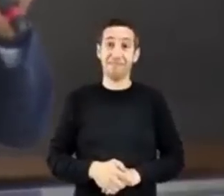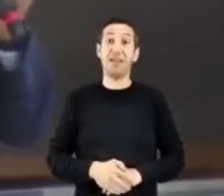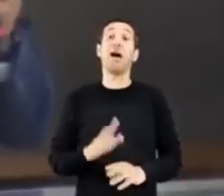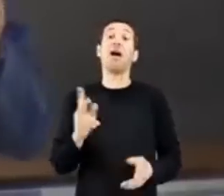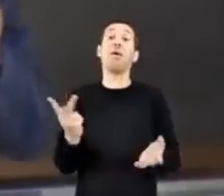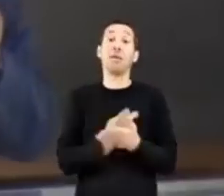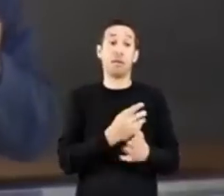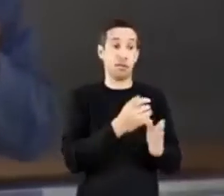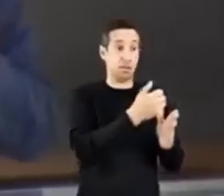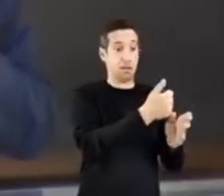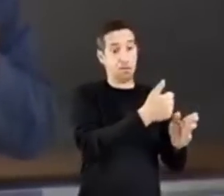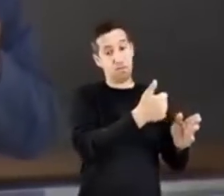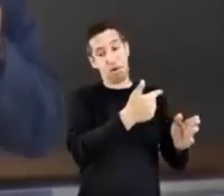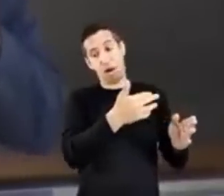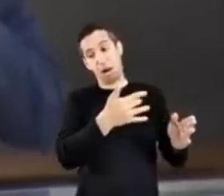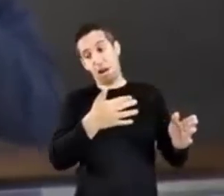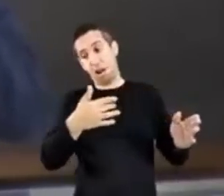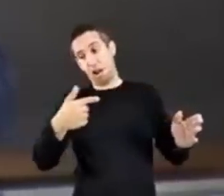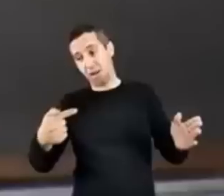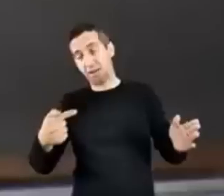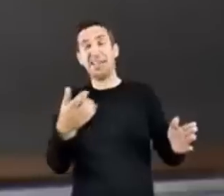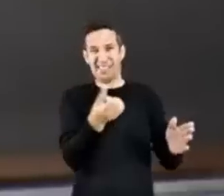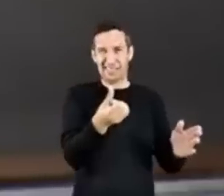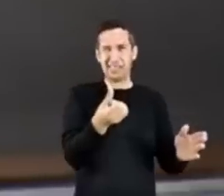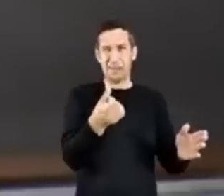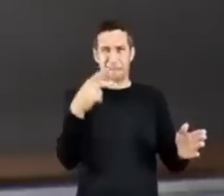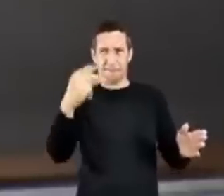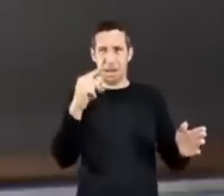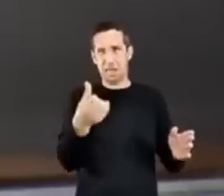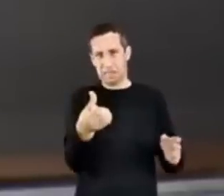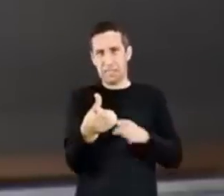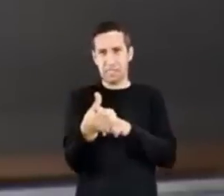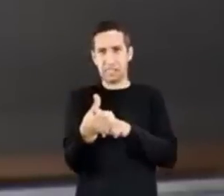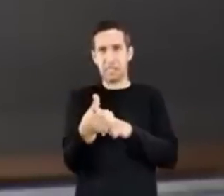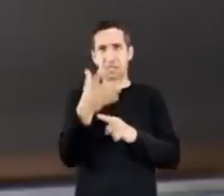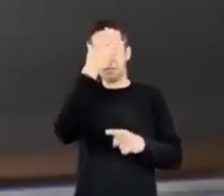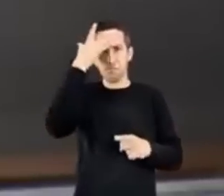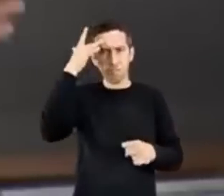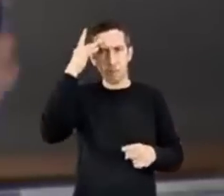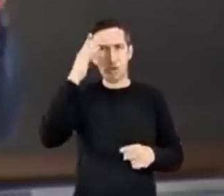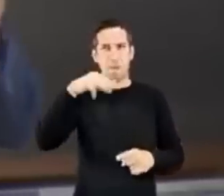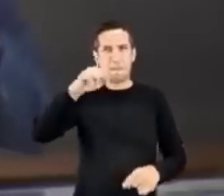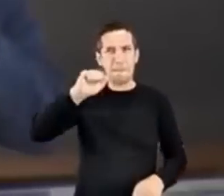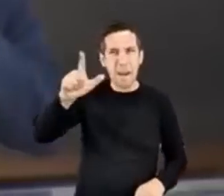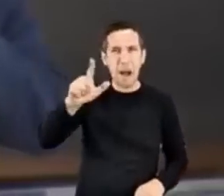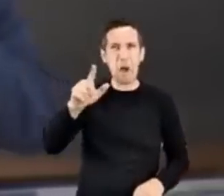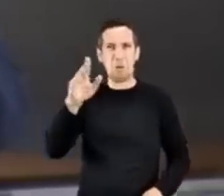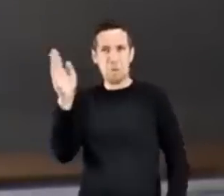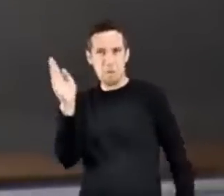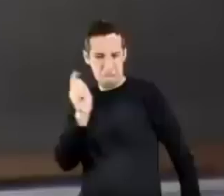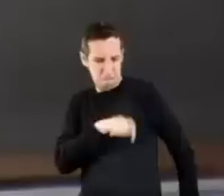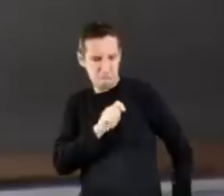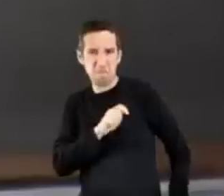bom então as pessoas lá na sexta praga por aí as pessoas mas as pessoas limpas movidas pelo inimigo